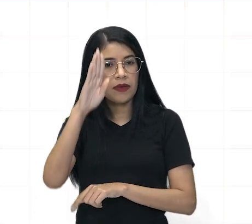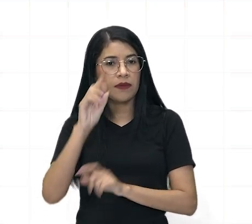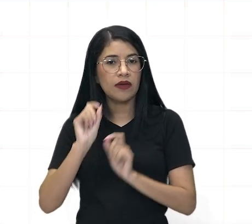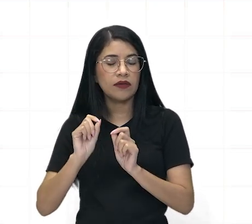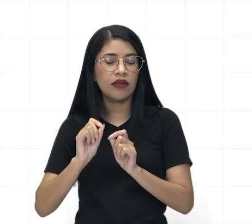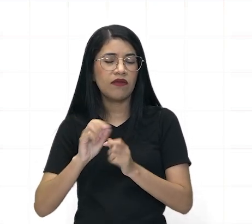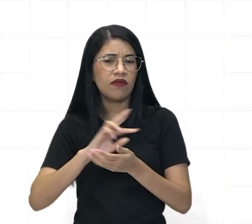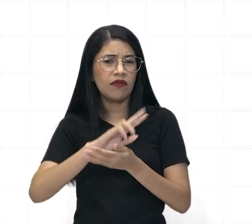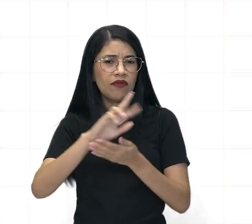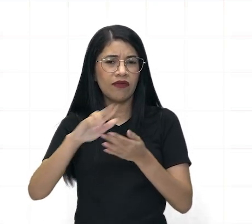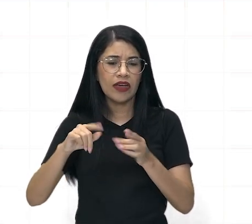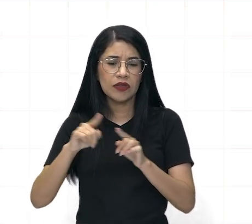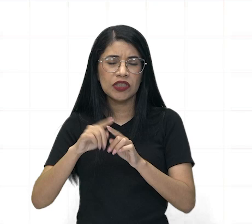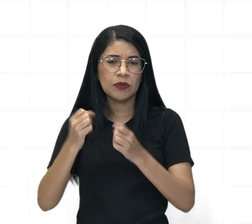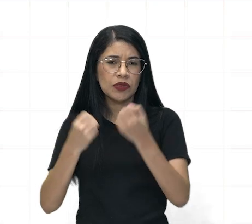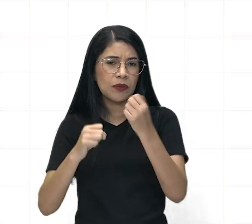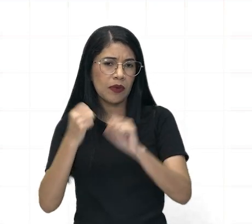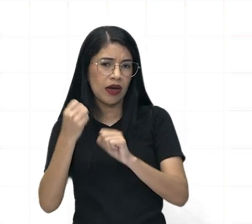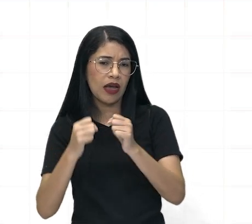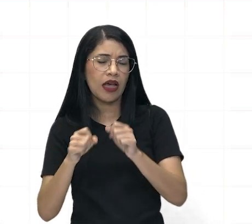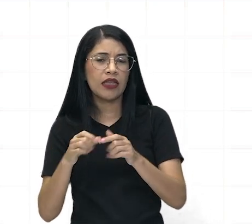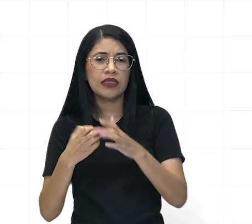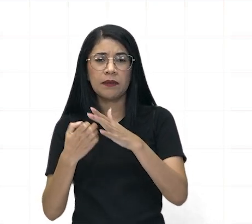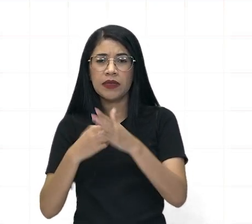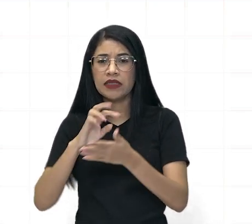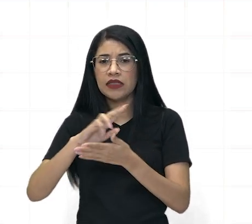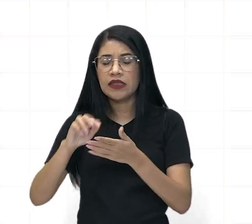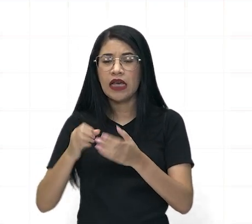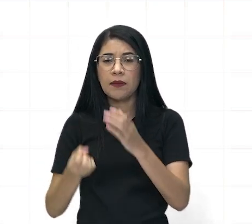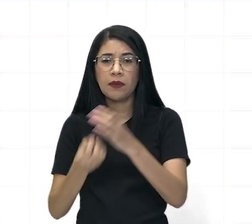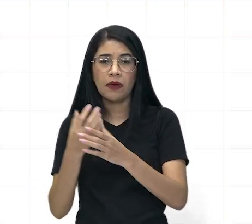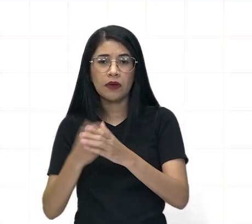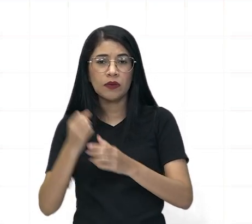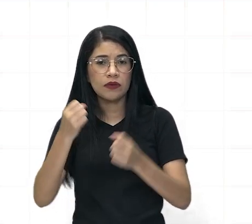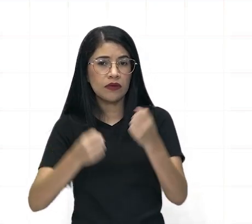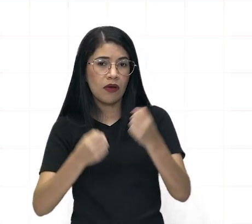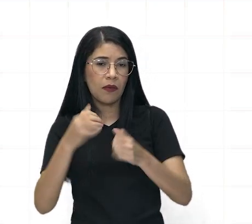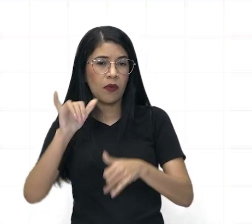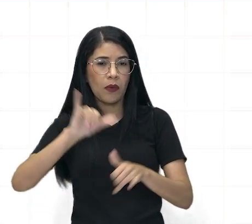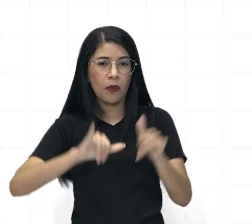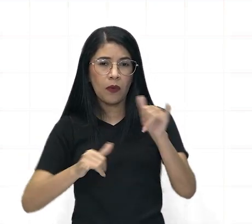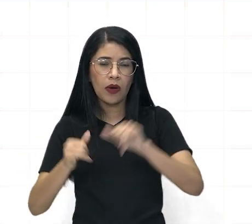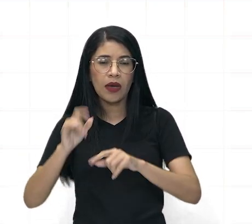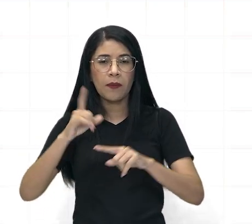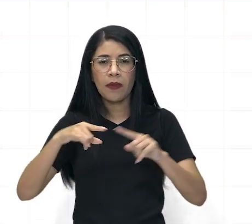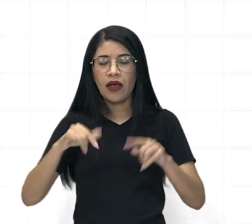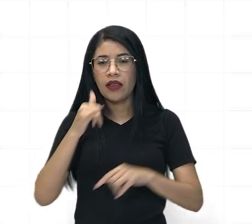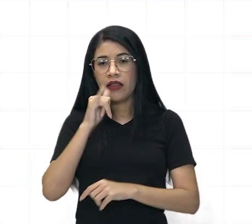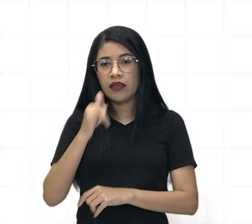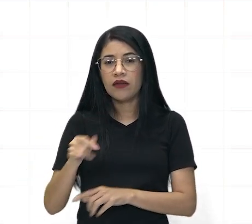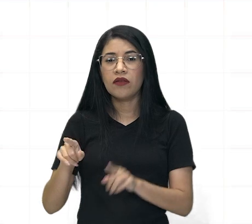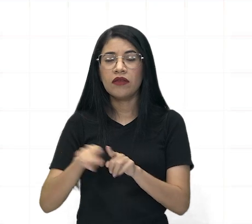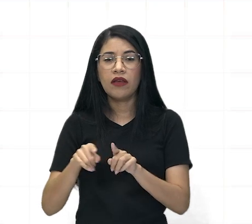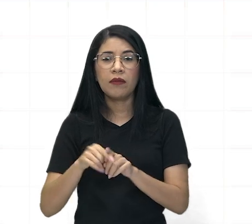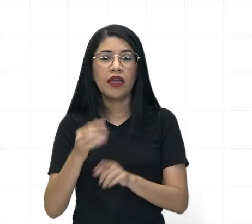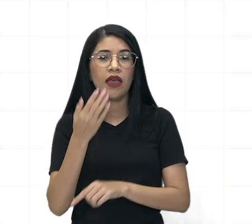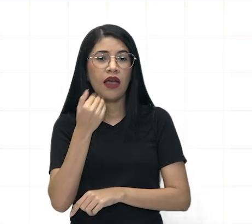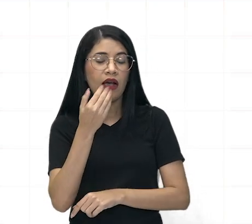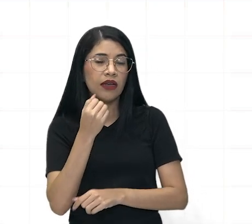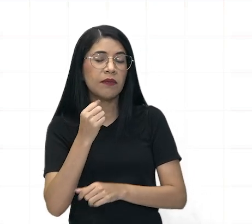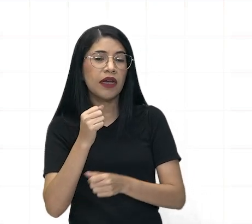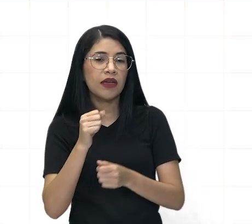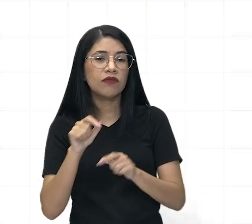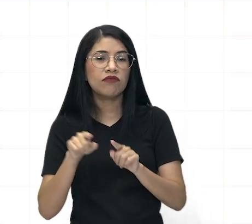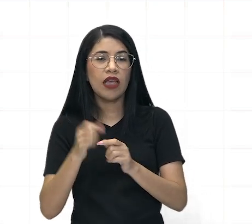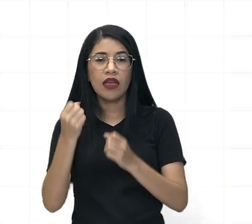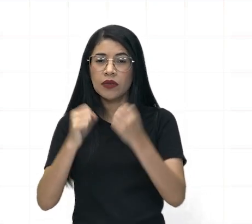diversificadas. Lá eles produzem automóveis, produtos químicos, equipamentos eletrônicos, alimentos